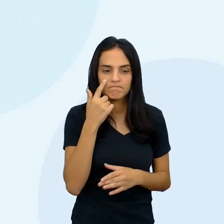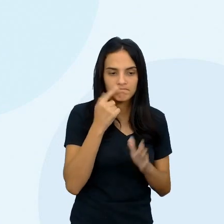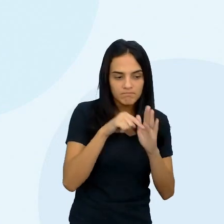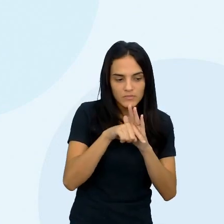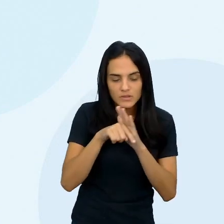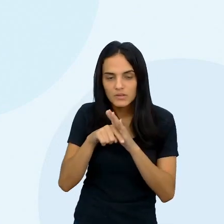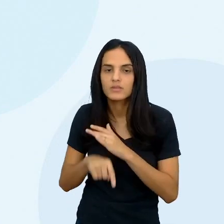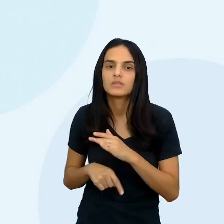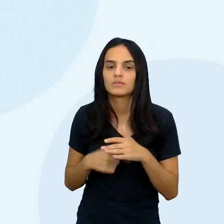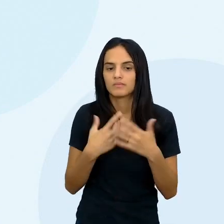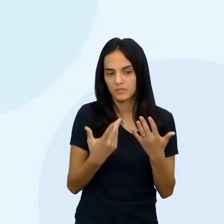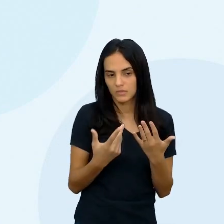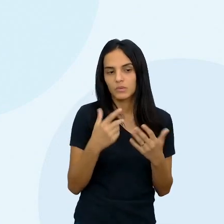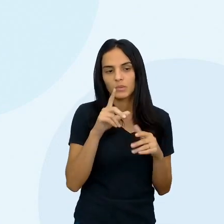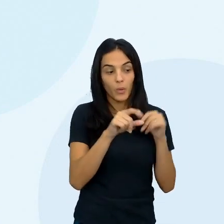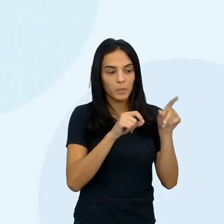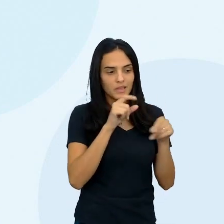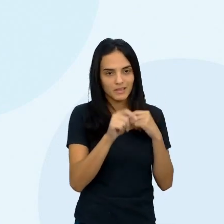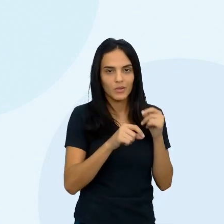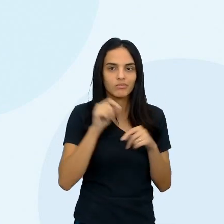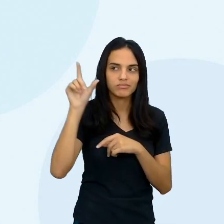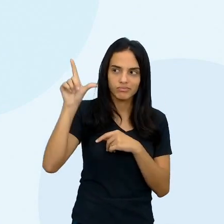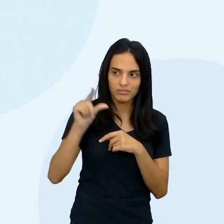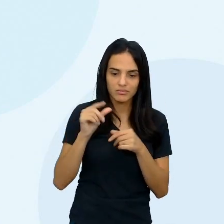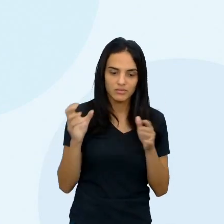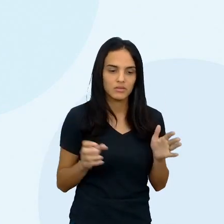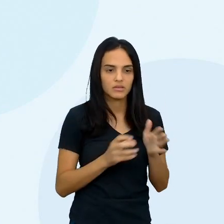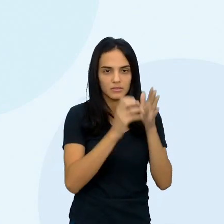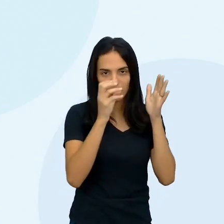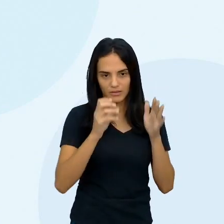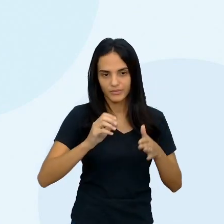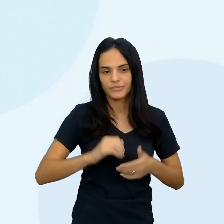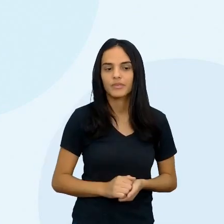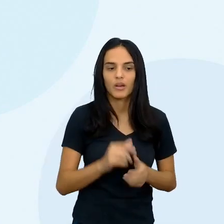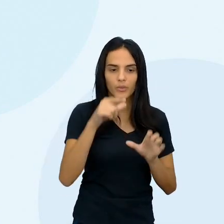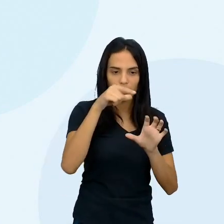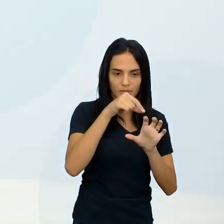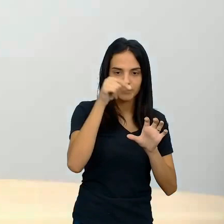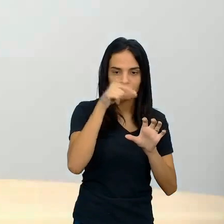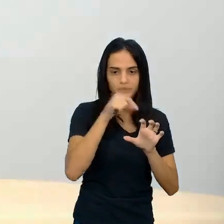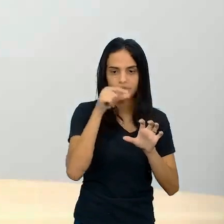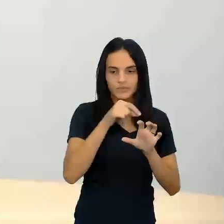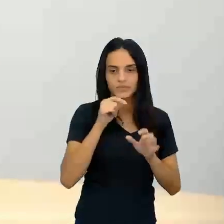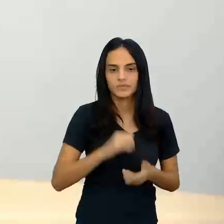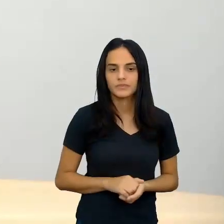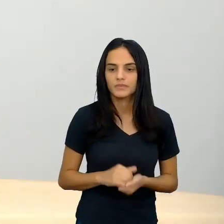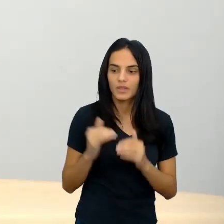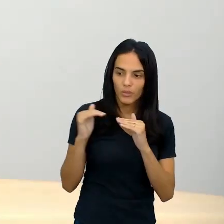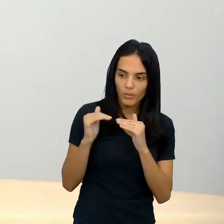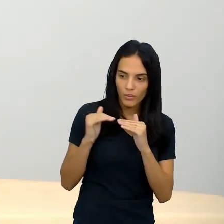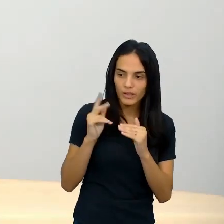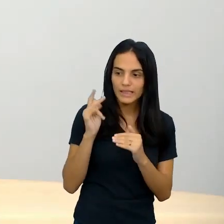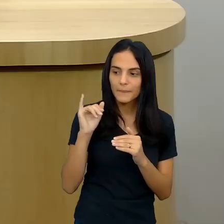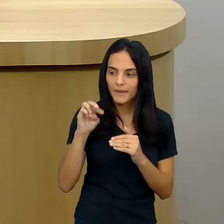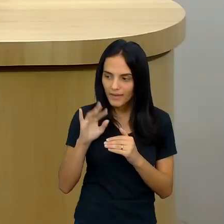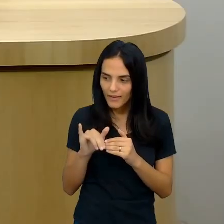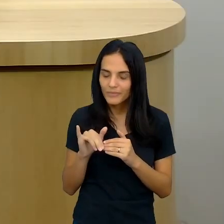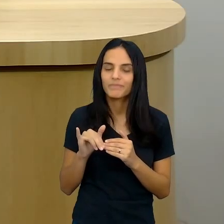bioconstrução como alternativas à redução de impactos ambientais, é o empreendedorismo. Concorda, Kimie?